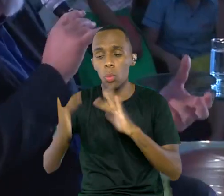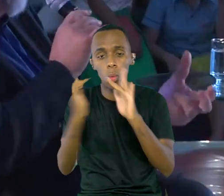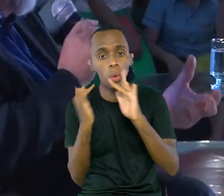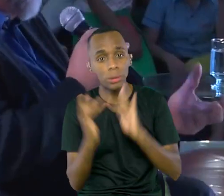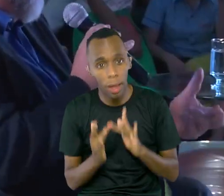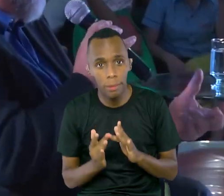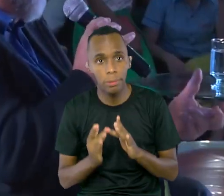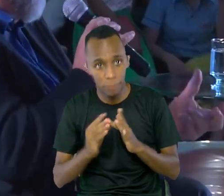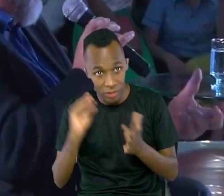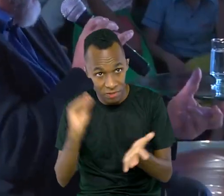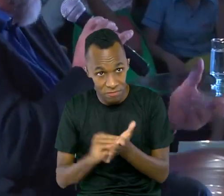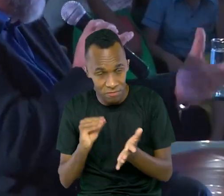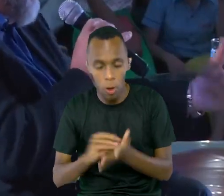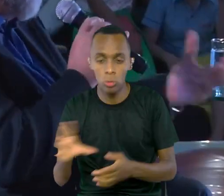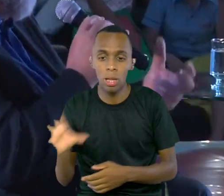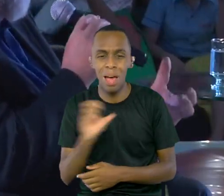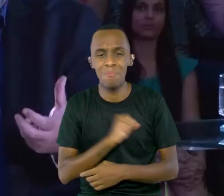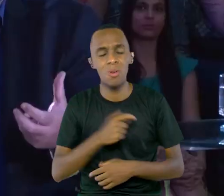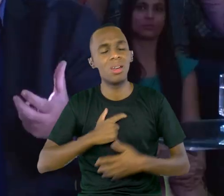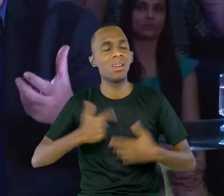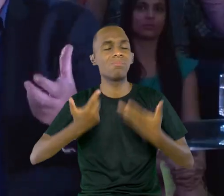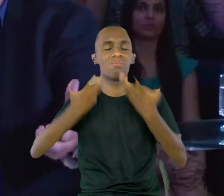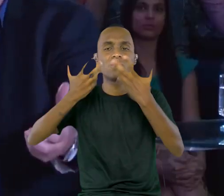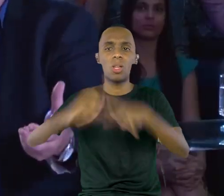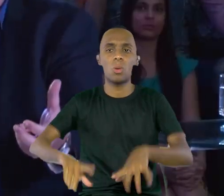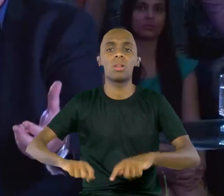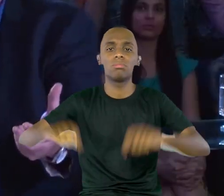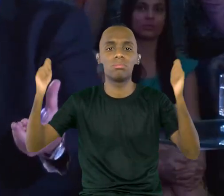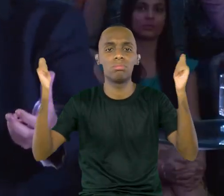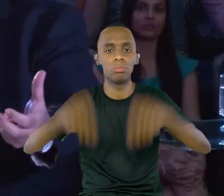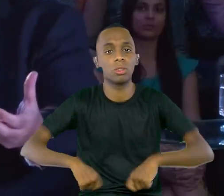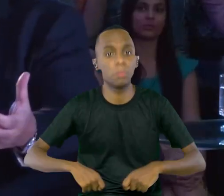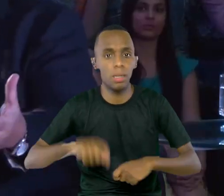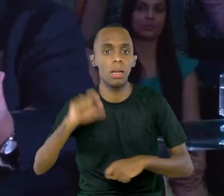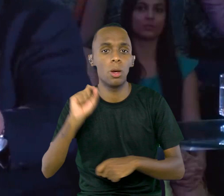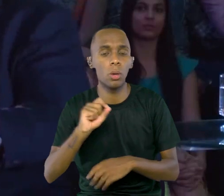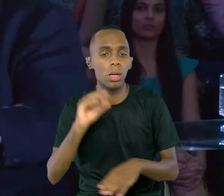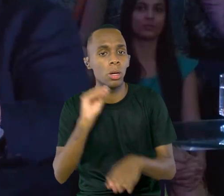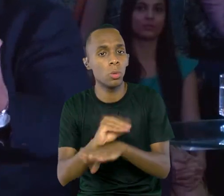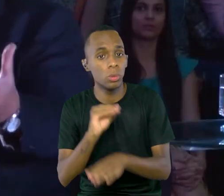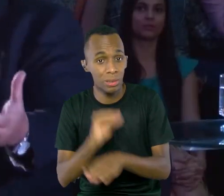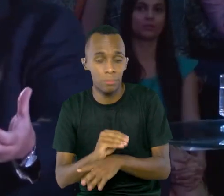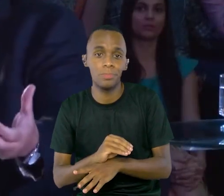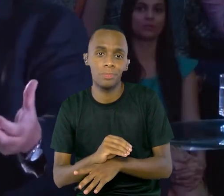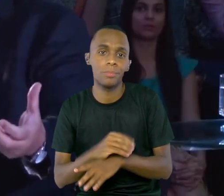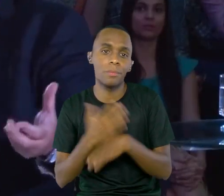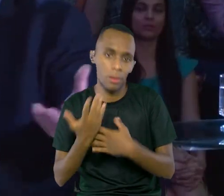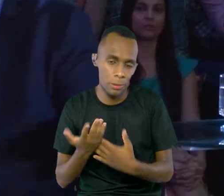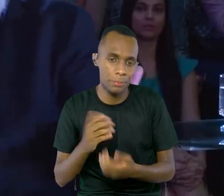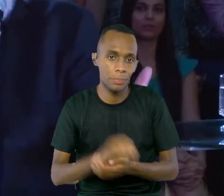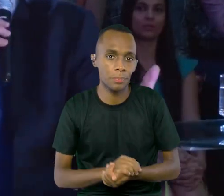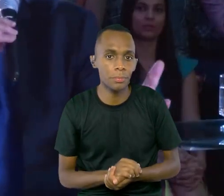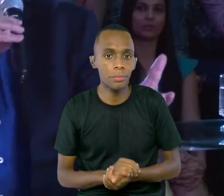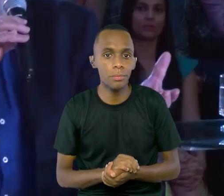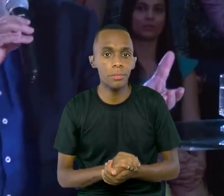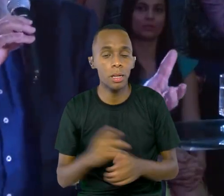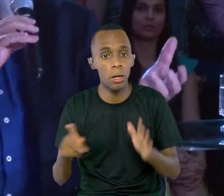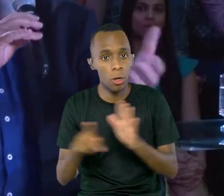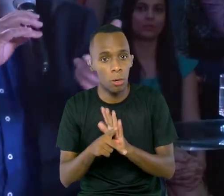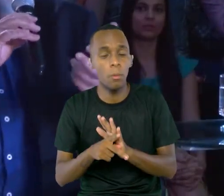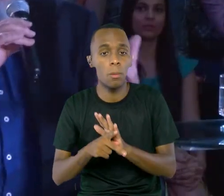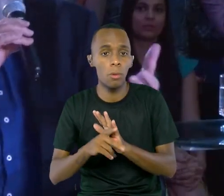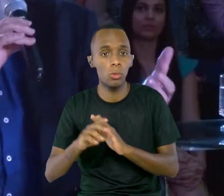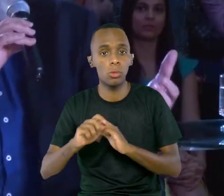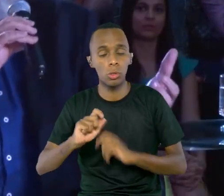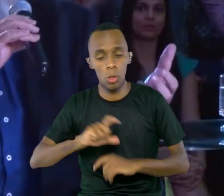da convivência. A ausência de amor é a recusa à capacidade de cuidar. E não por acaso